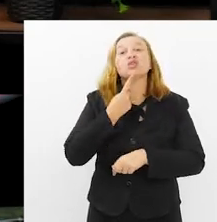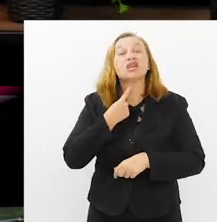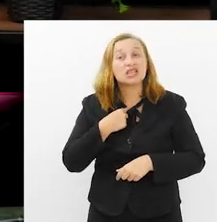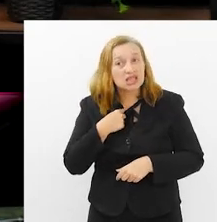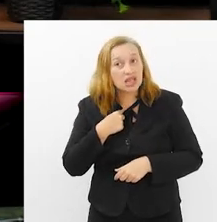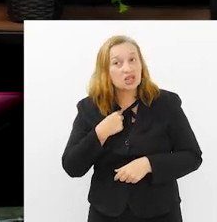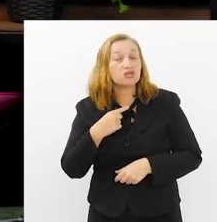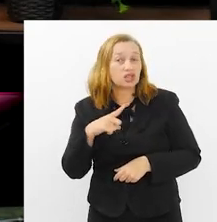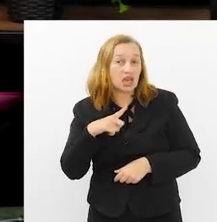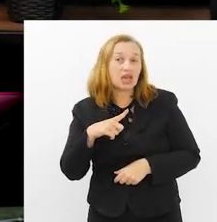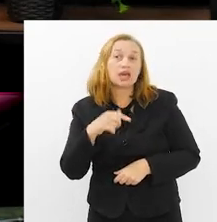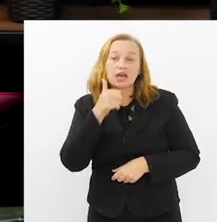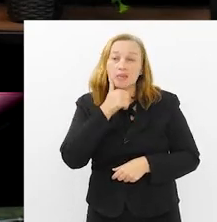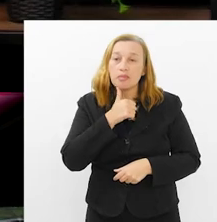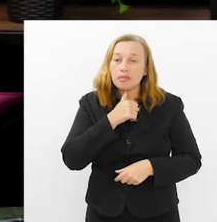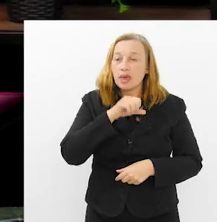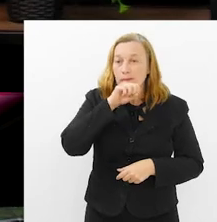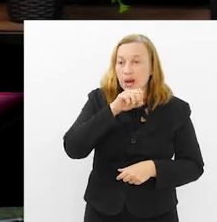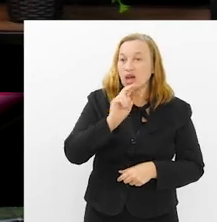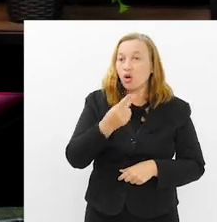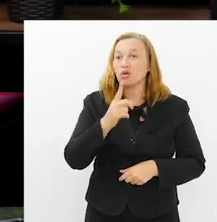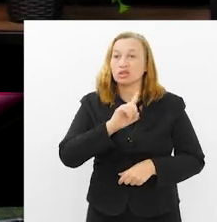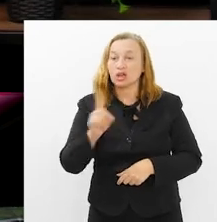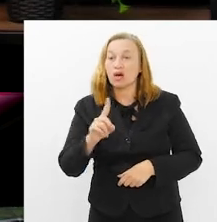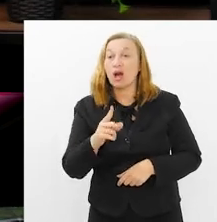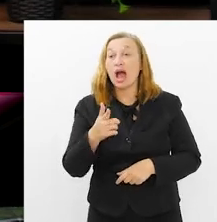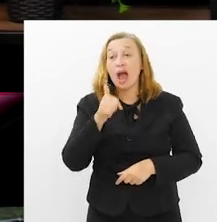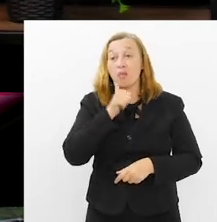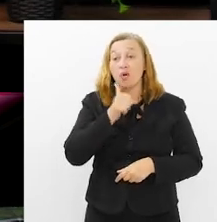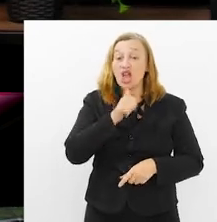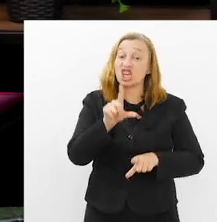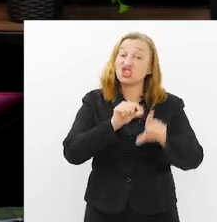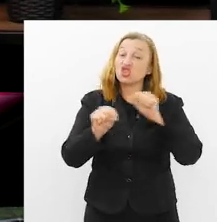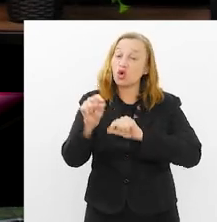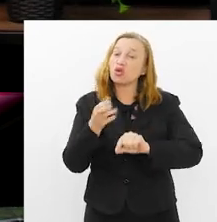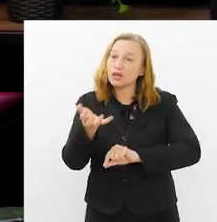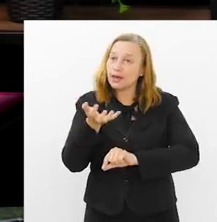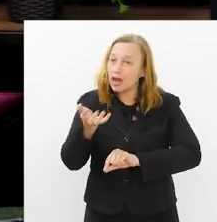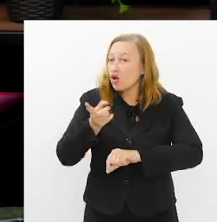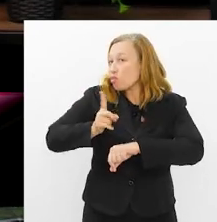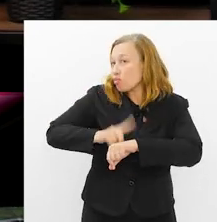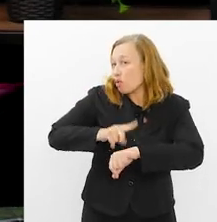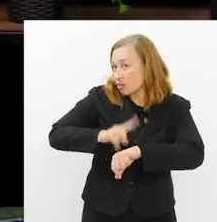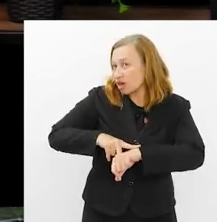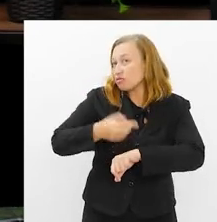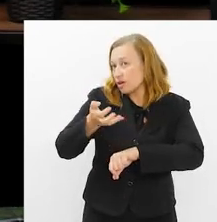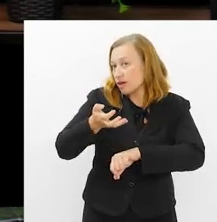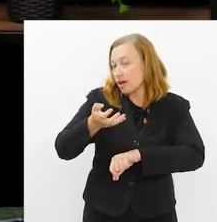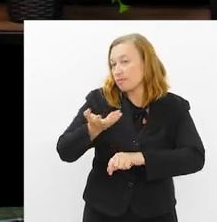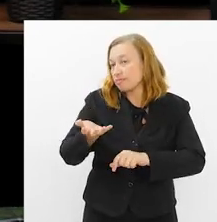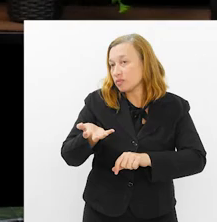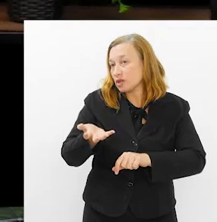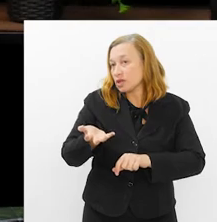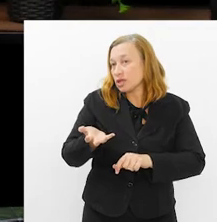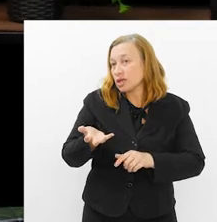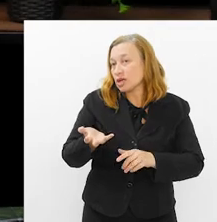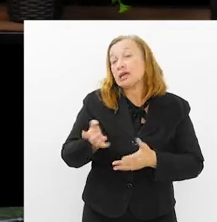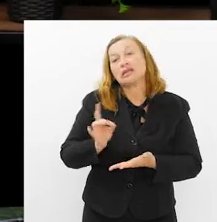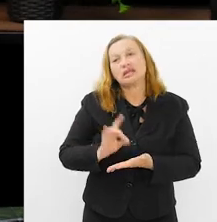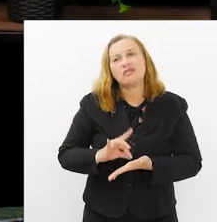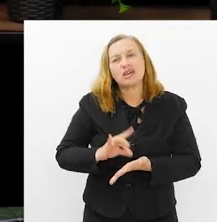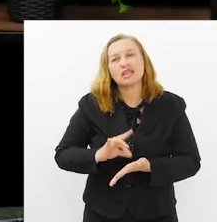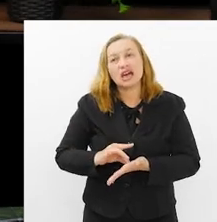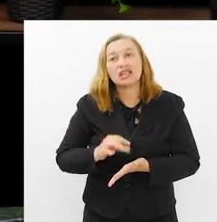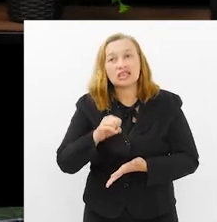O desejo, ele existe, de ser ou de não ser mãe. A mulher, ela vai escolher o que ela vai querer, O momento, o né? momento que